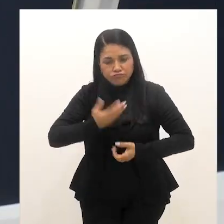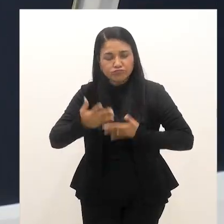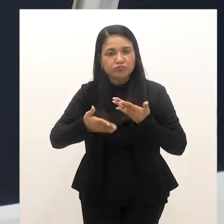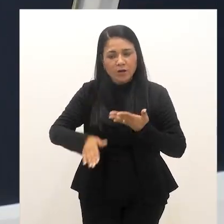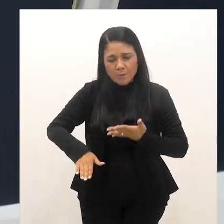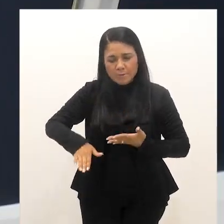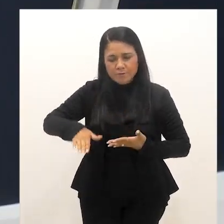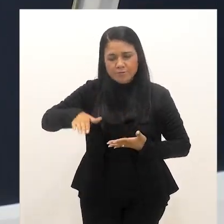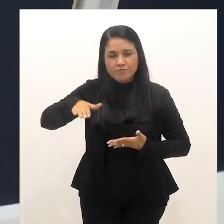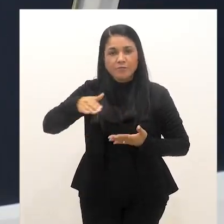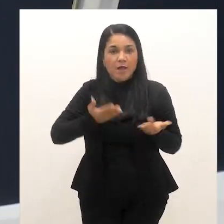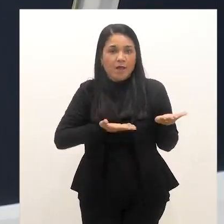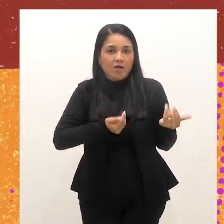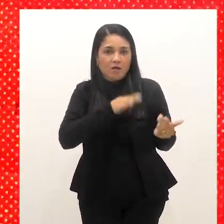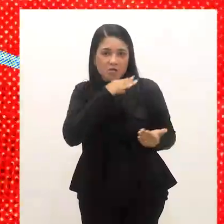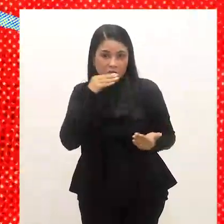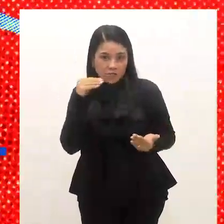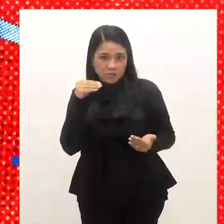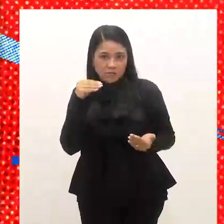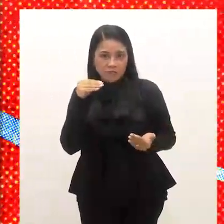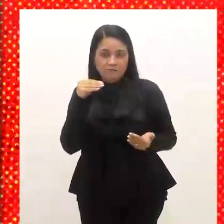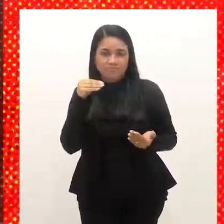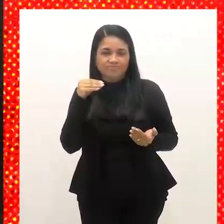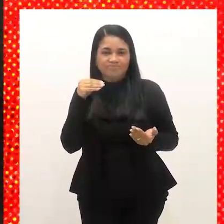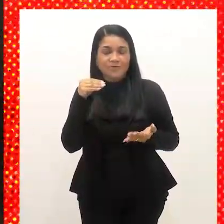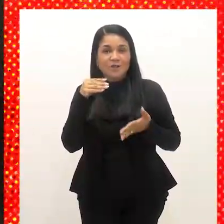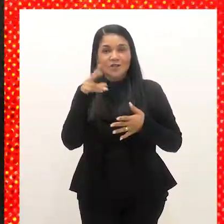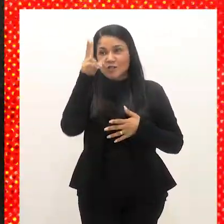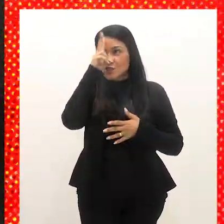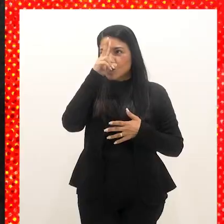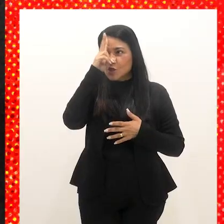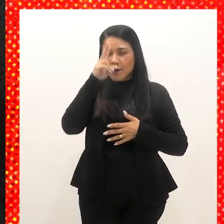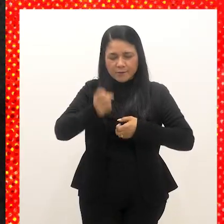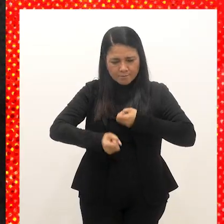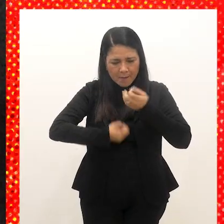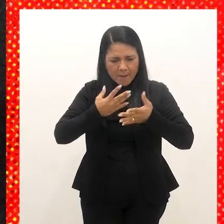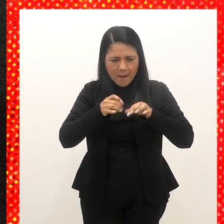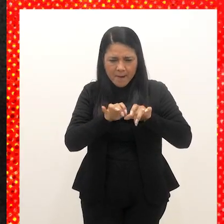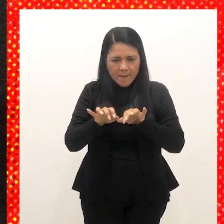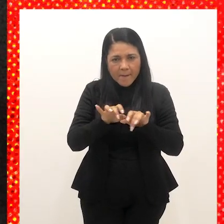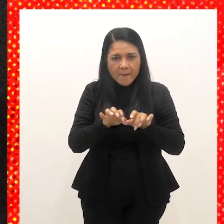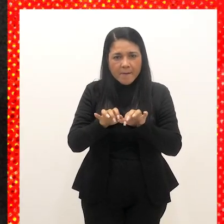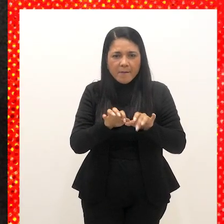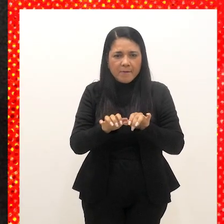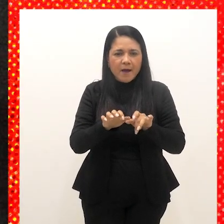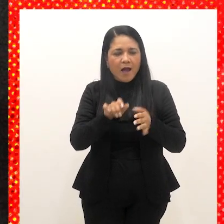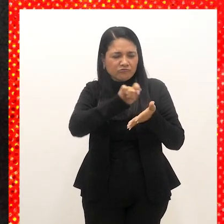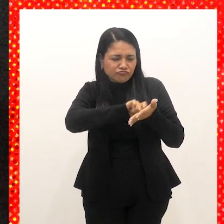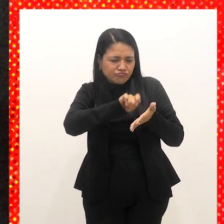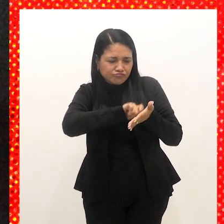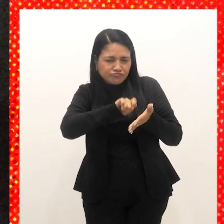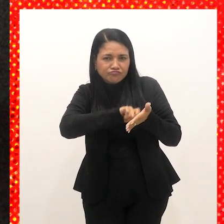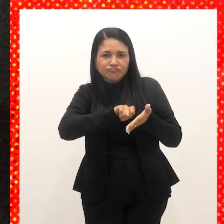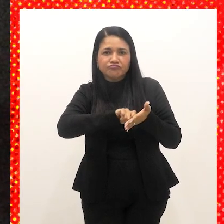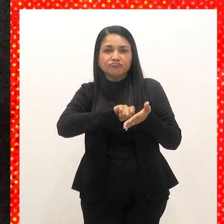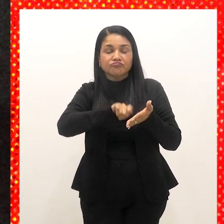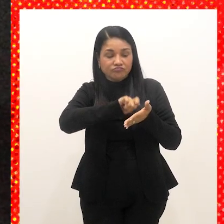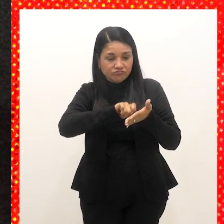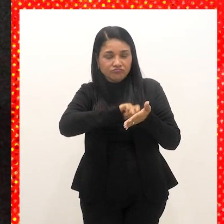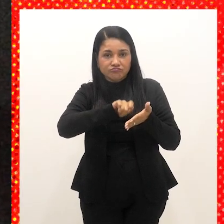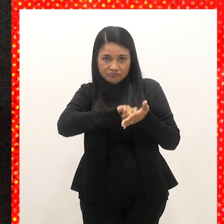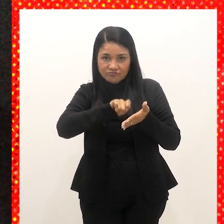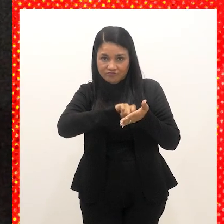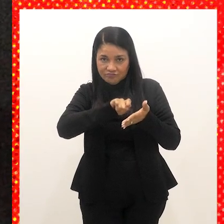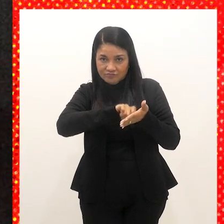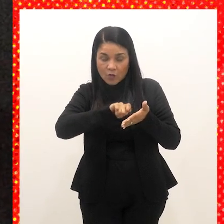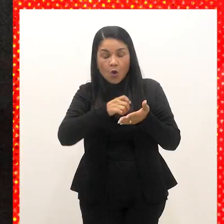era criança, adolescente, esboçava algumas histórias. E aí, ou eu escrevia à